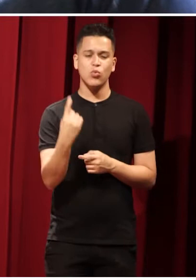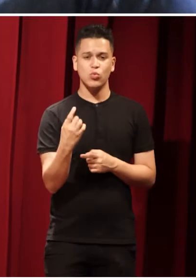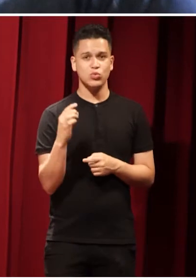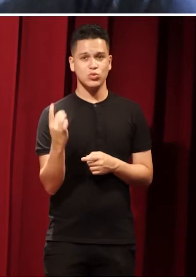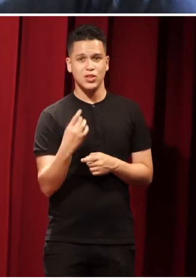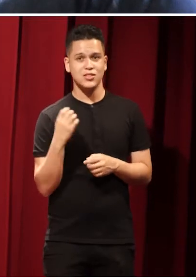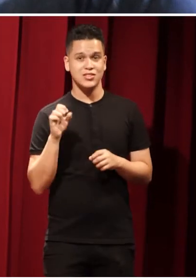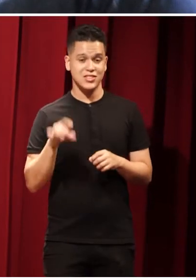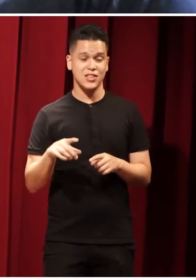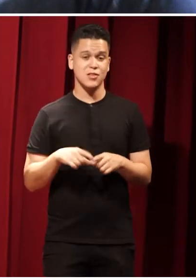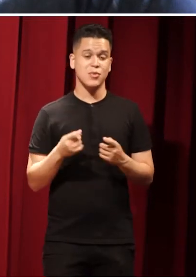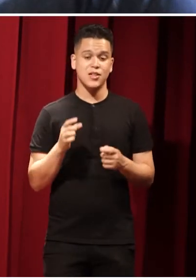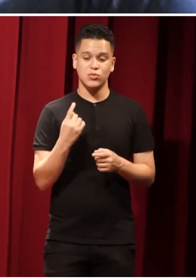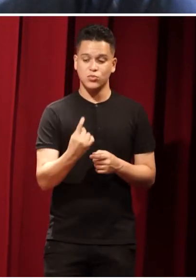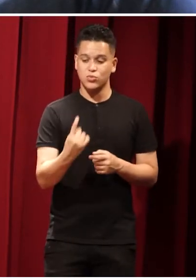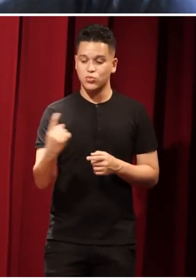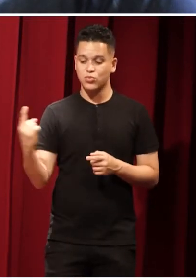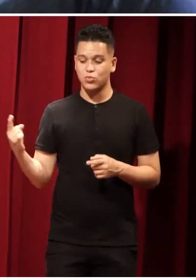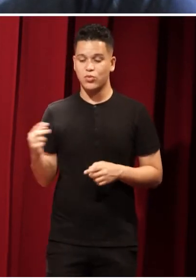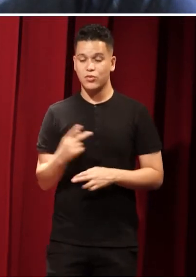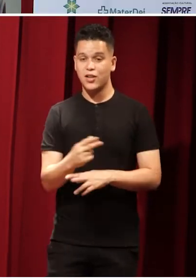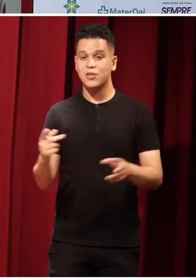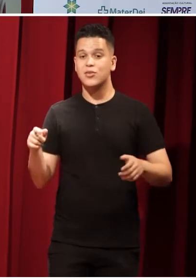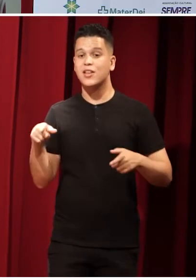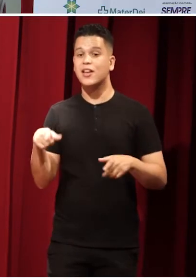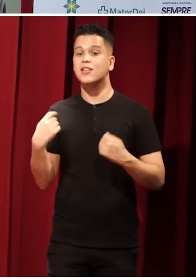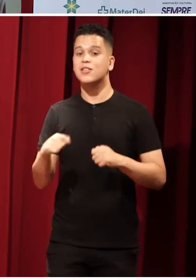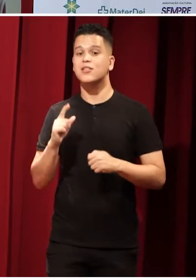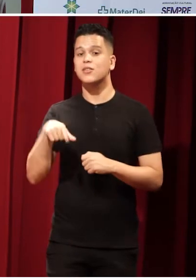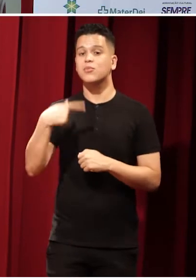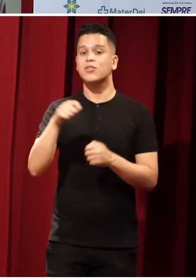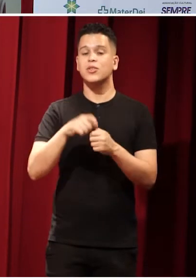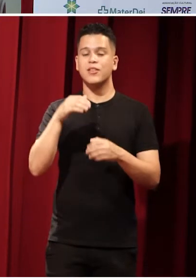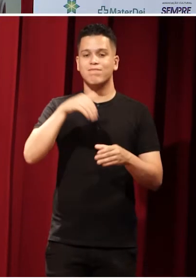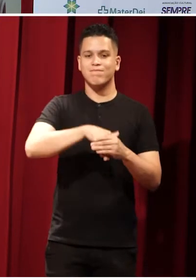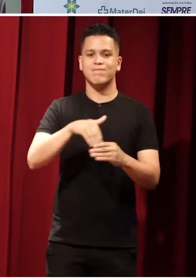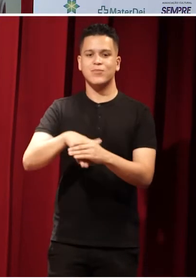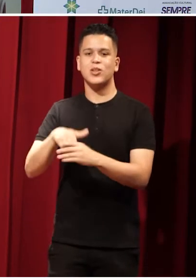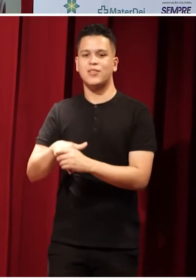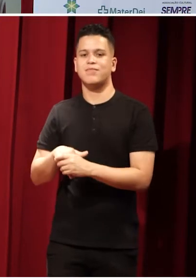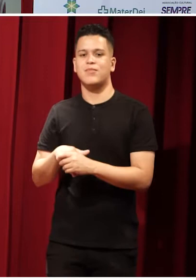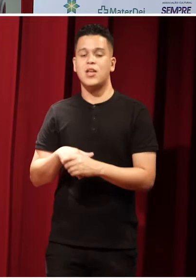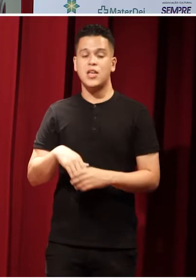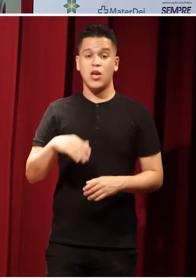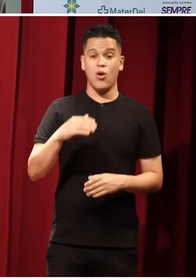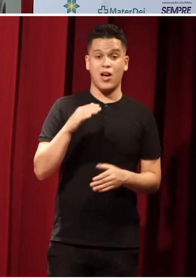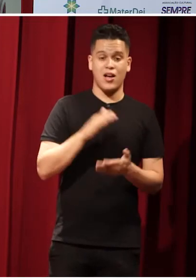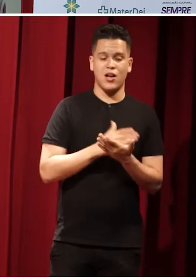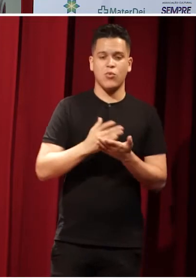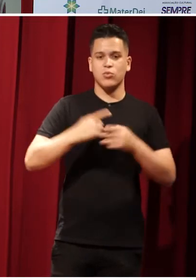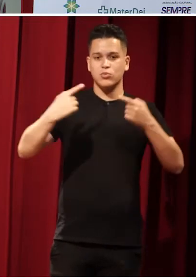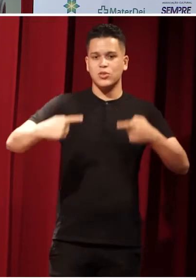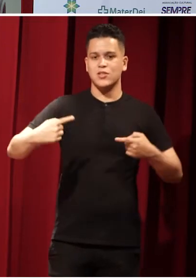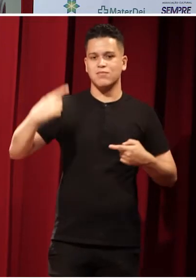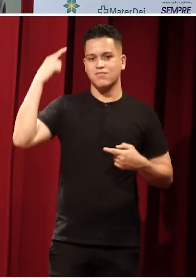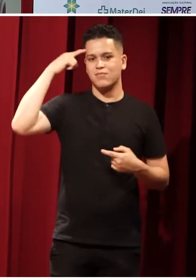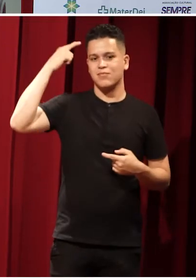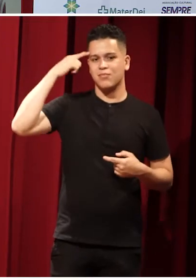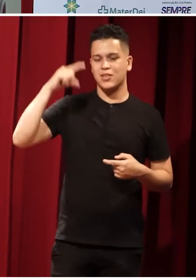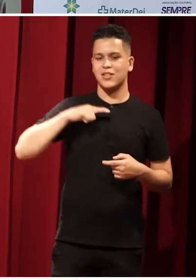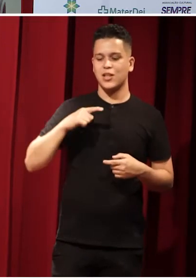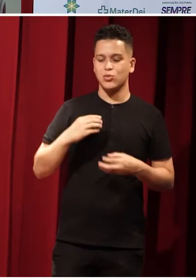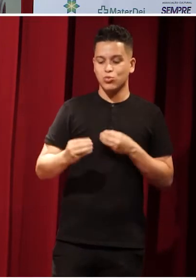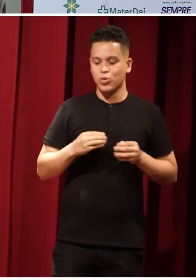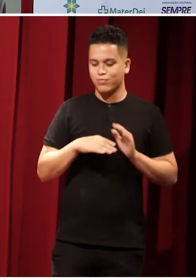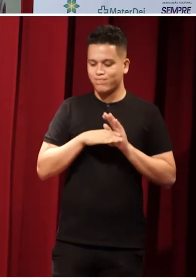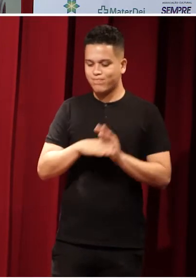Agora, é perfeitamente possível, em outras regiões do mundo isso vem se mostrando, uma bioeconomia de